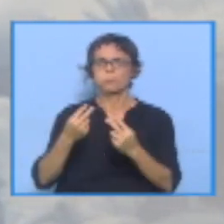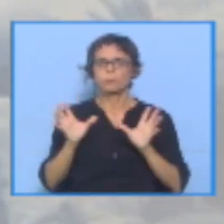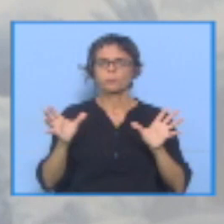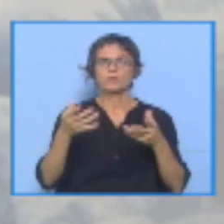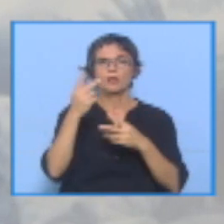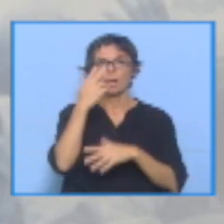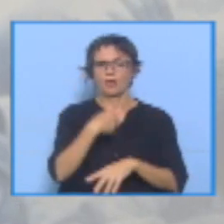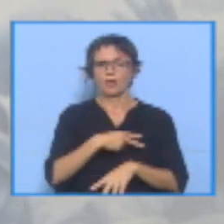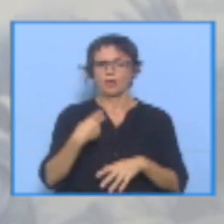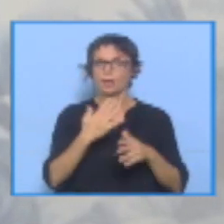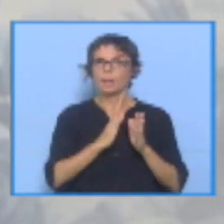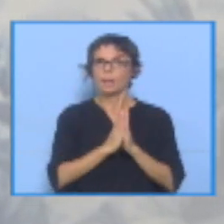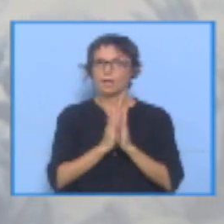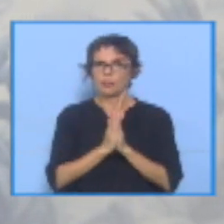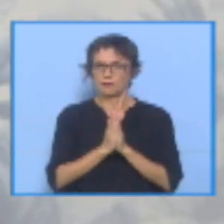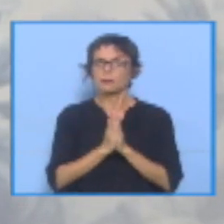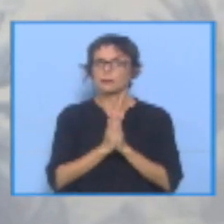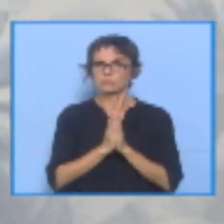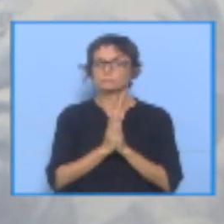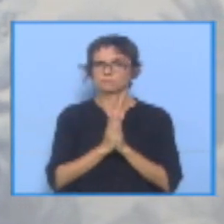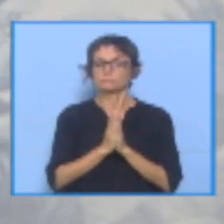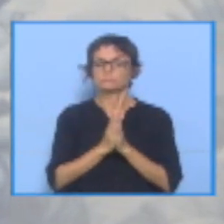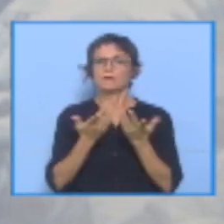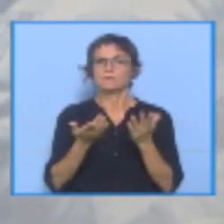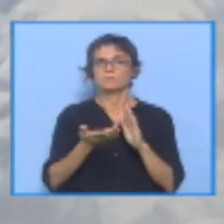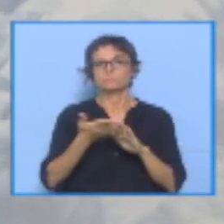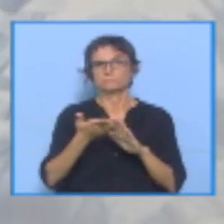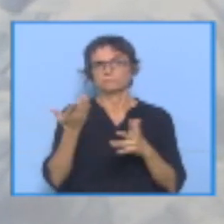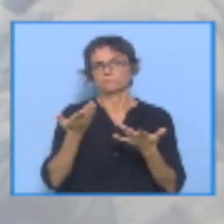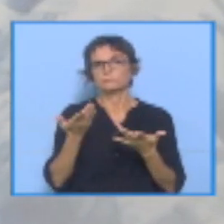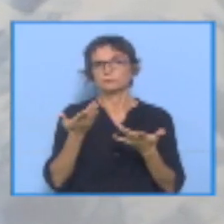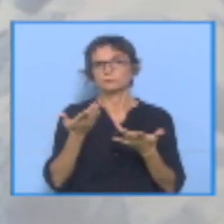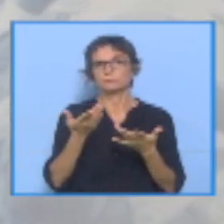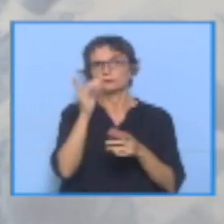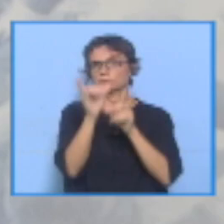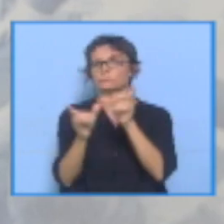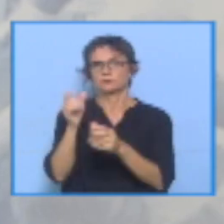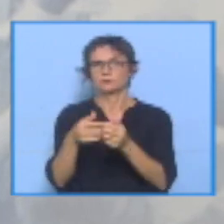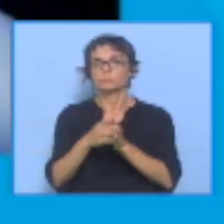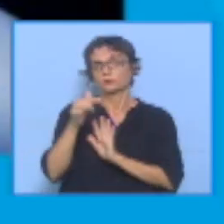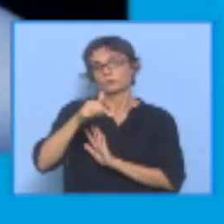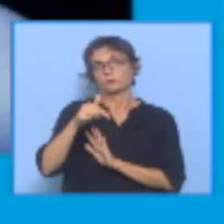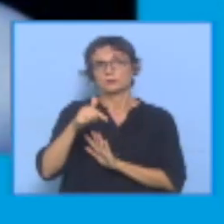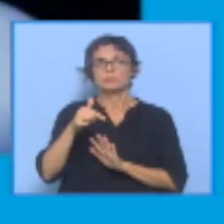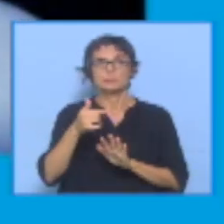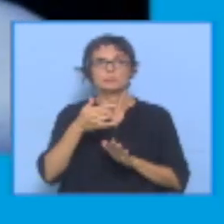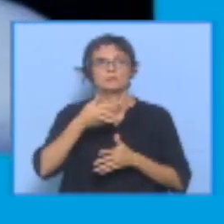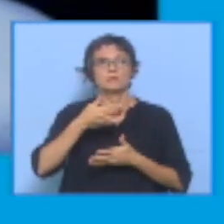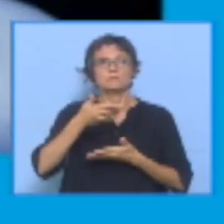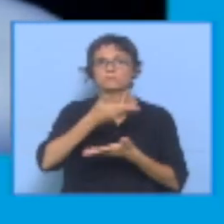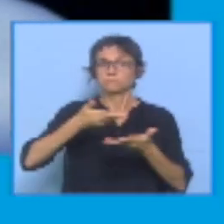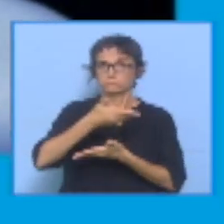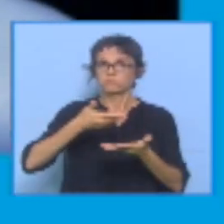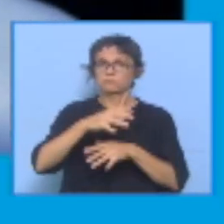urgência humanitária. É o que vamos fazer hoje no nosso programa, com a presença de Eugénia Costa Quaresma, diretora da